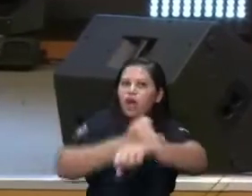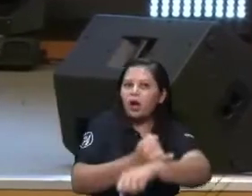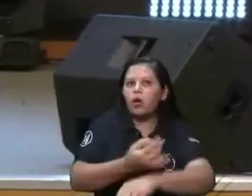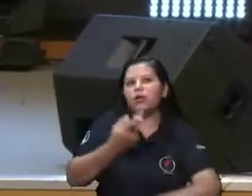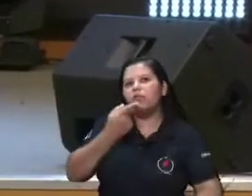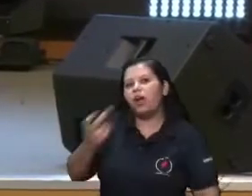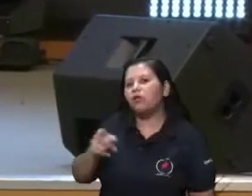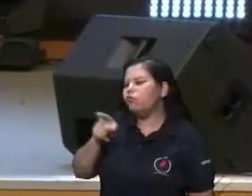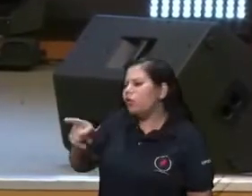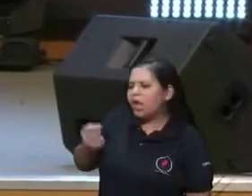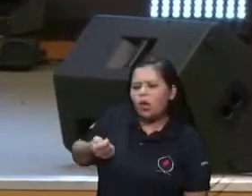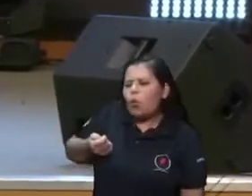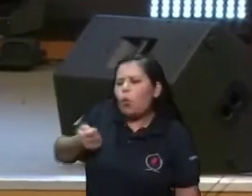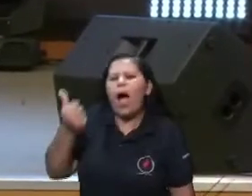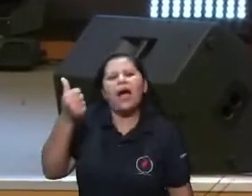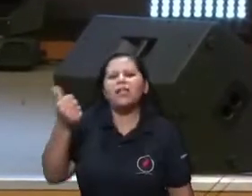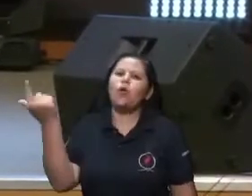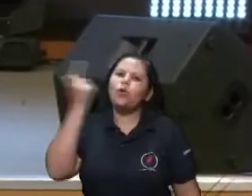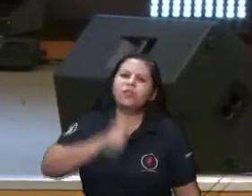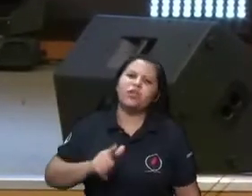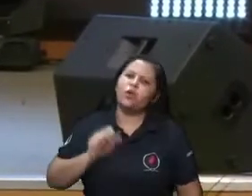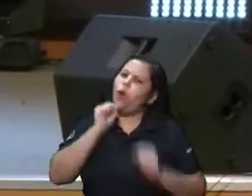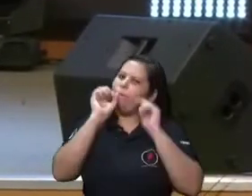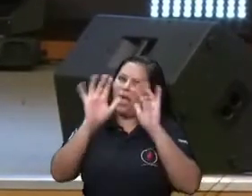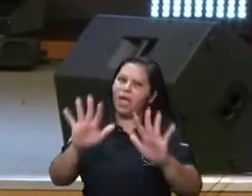ser, mas você não foi.